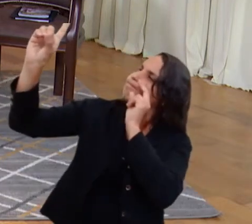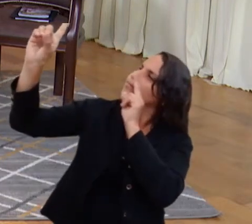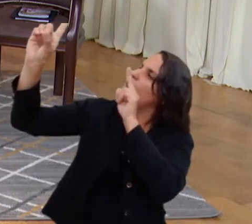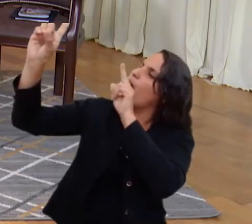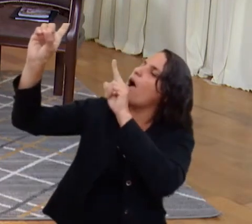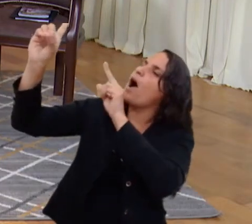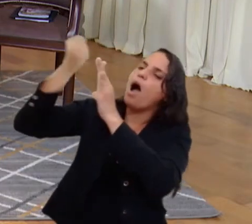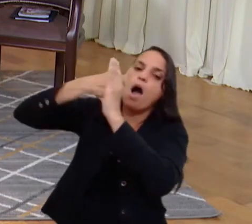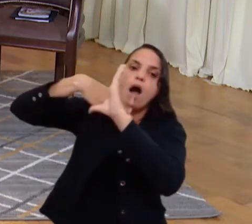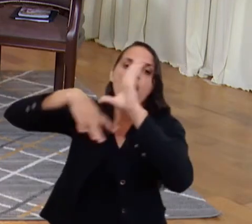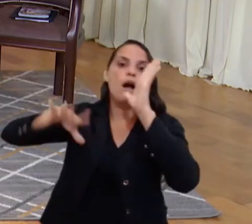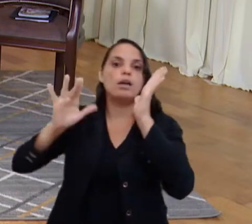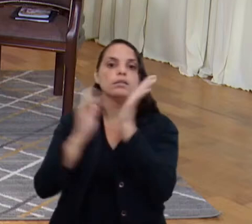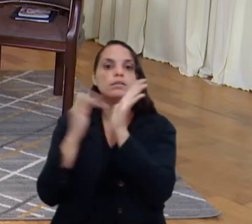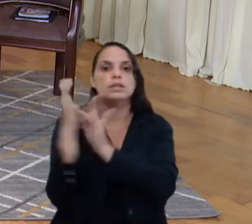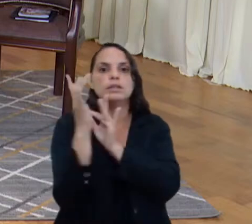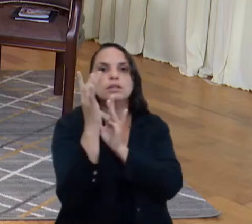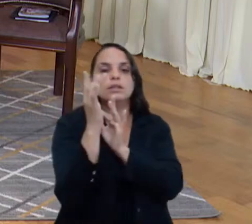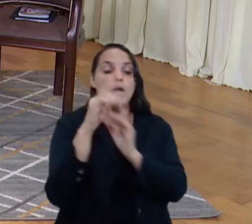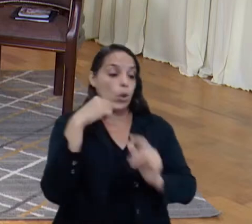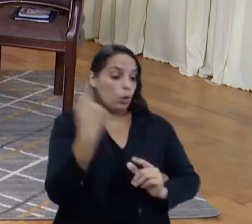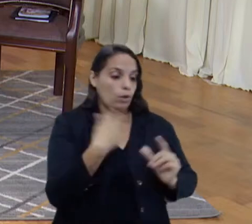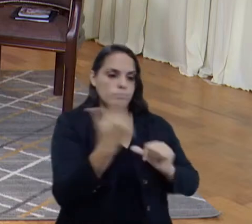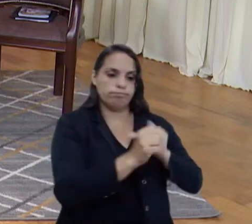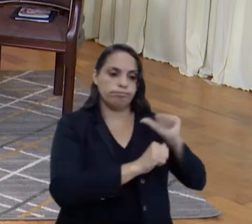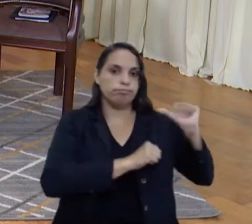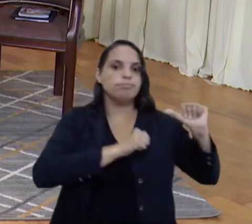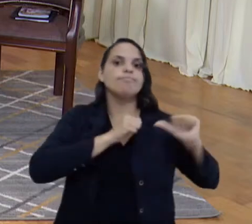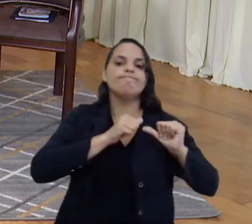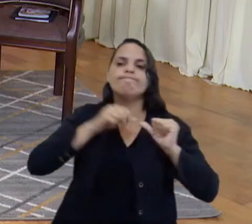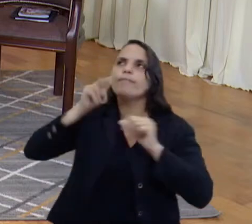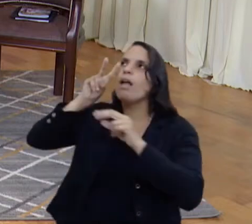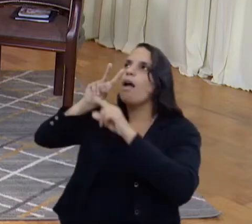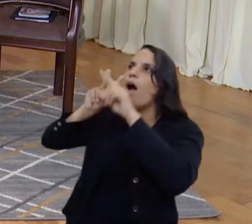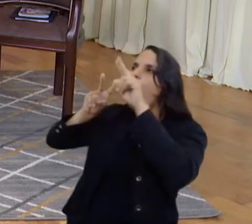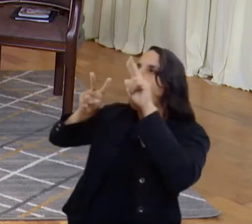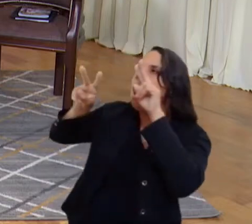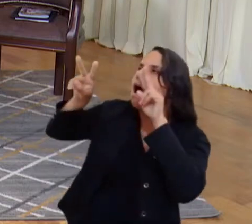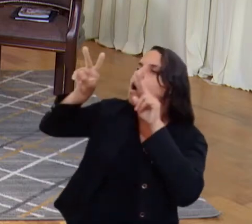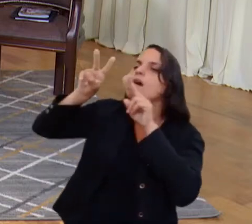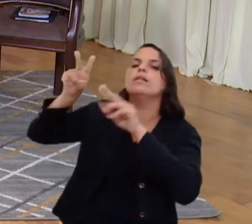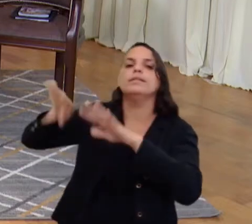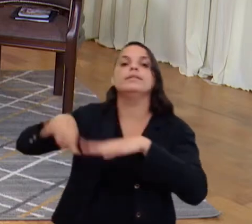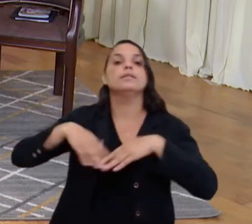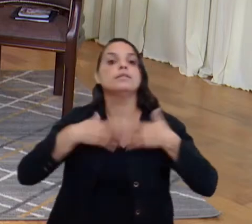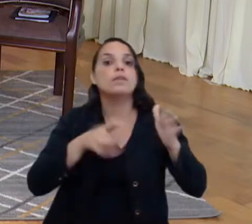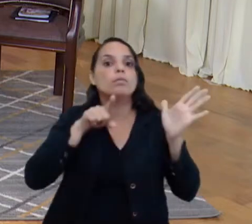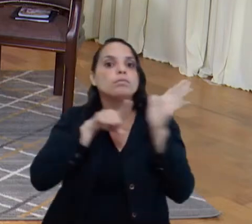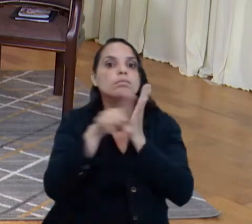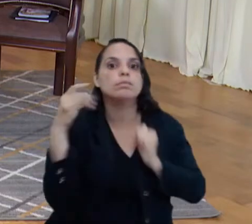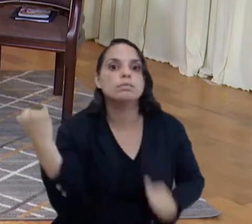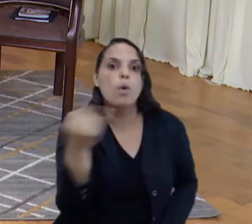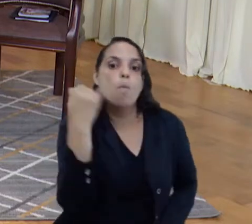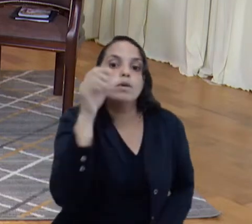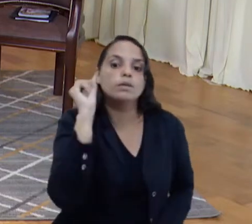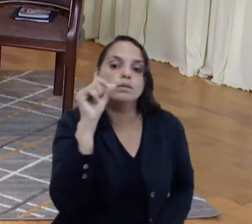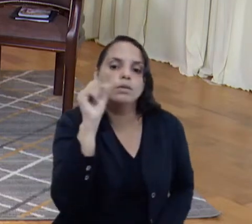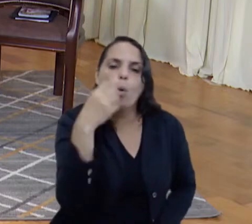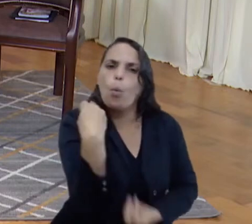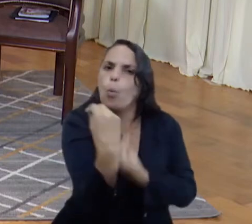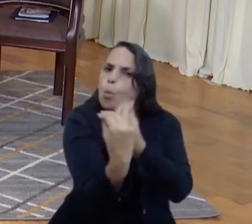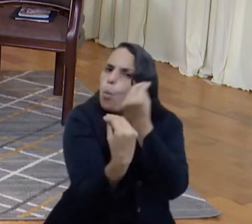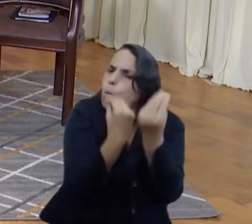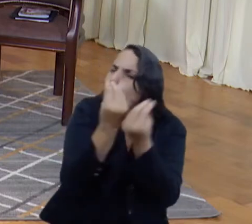somos transformados pelo contemplar. Então vem a pergunta aqui, outra pergunta importante é: como contemplar a